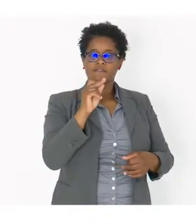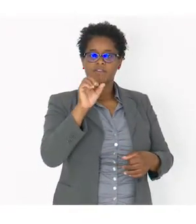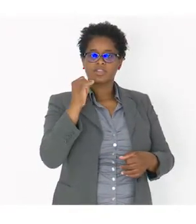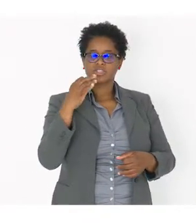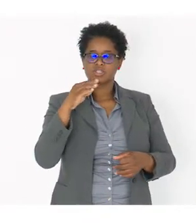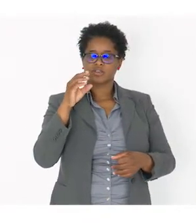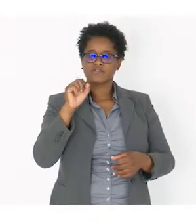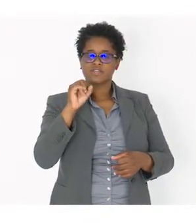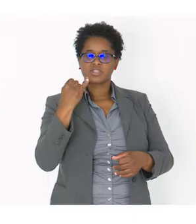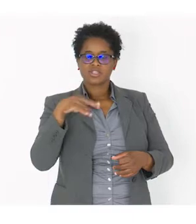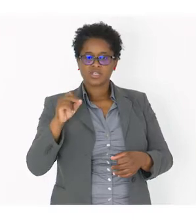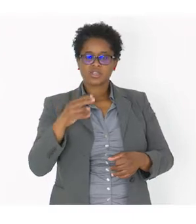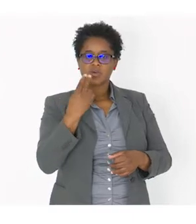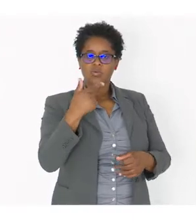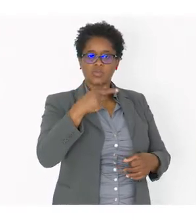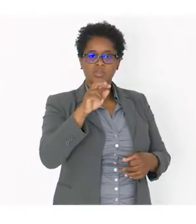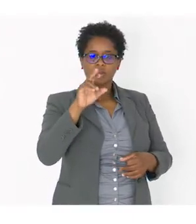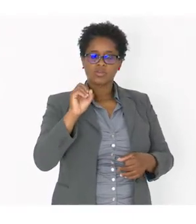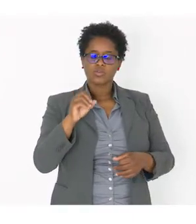o útero e os ovários.